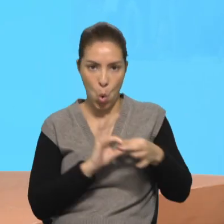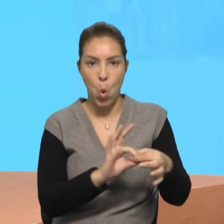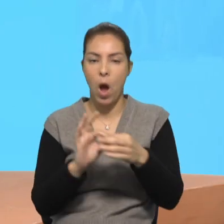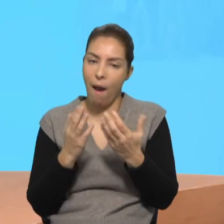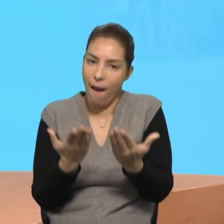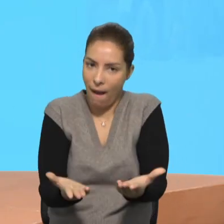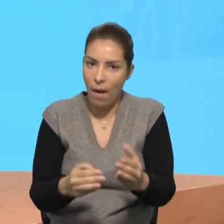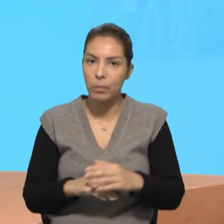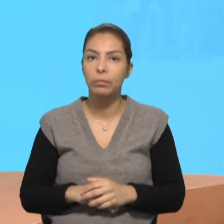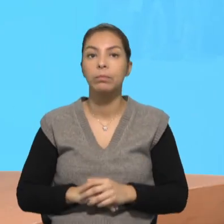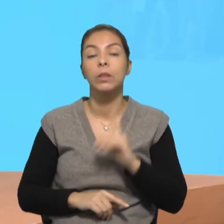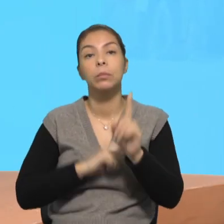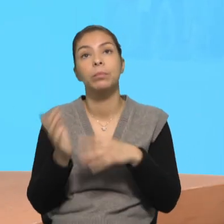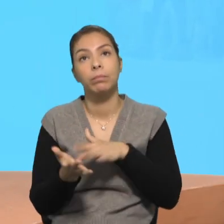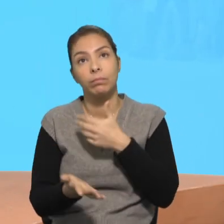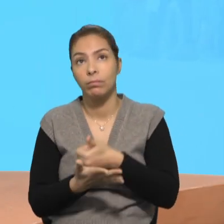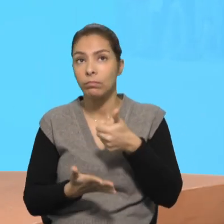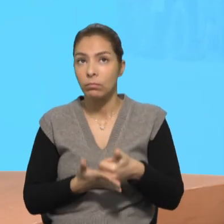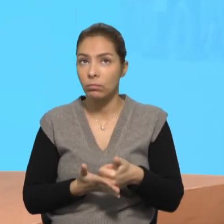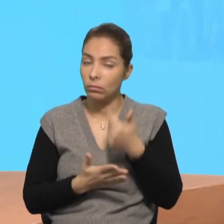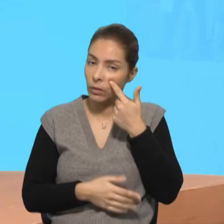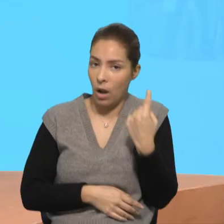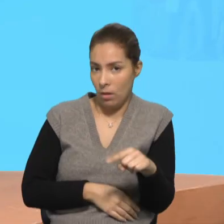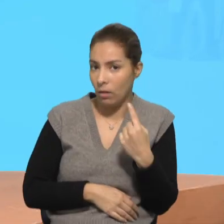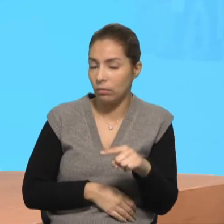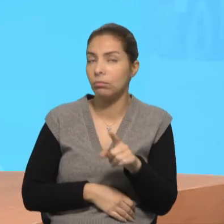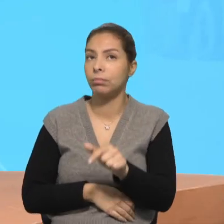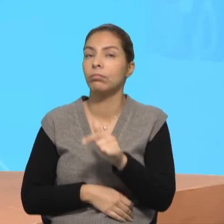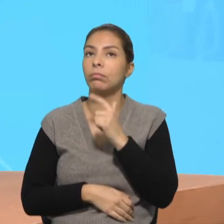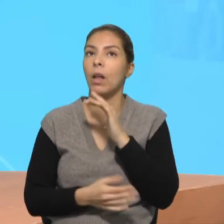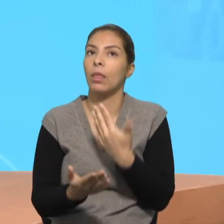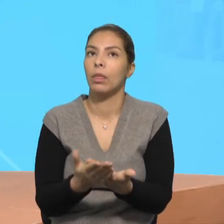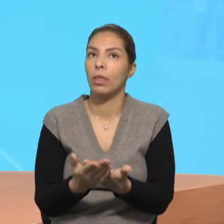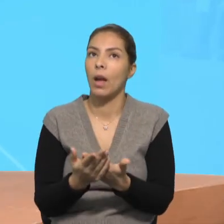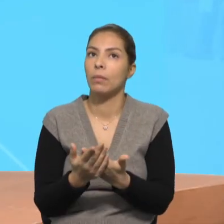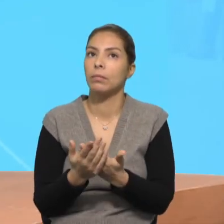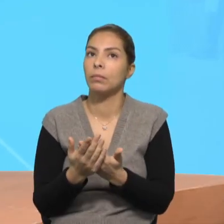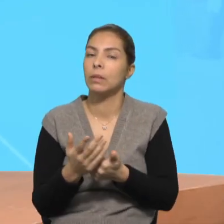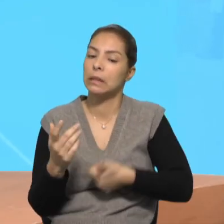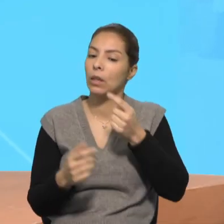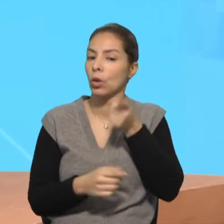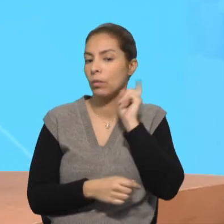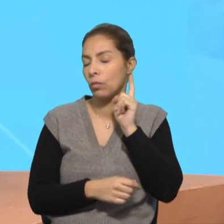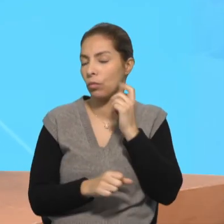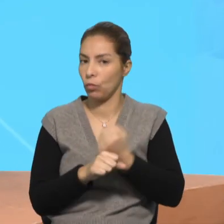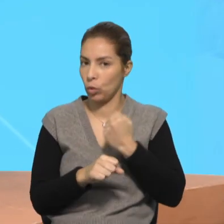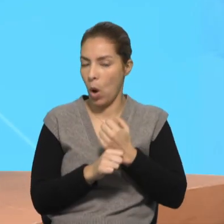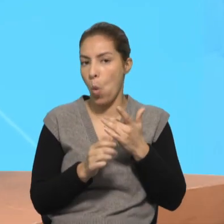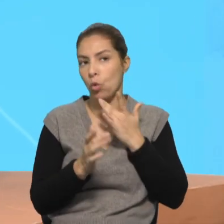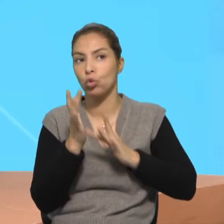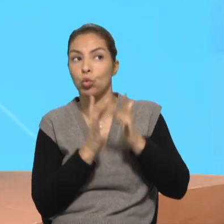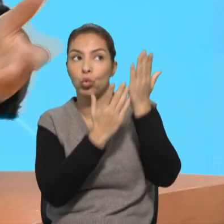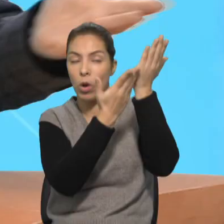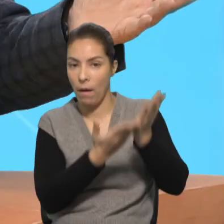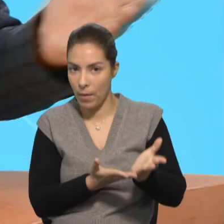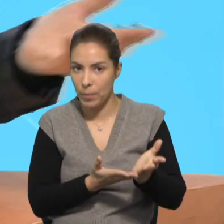imagens que depois o Evangelho vai tomar para centralizar a missão e a função de Jesus. E nesse sentido, mesmo